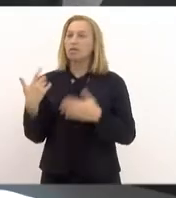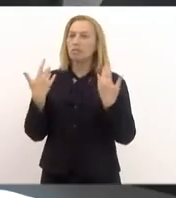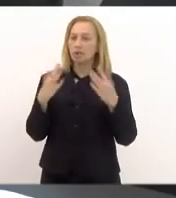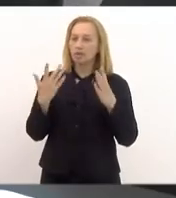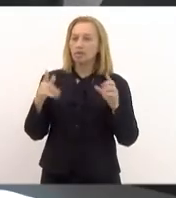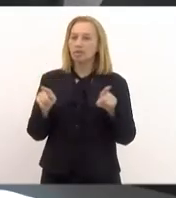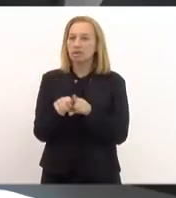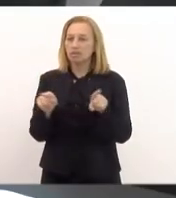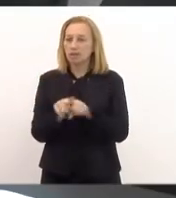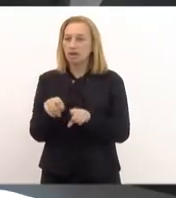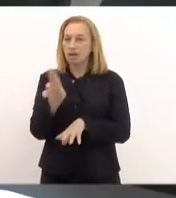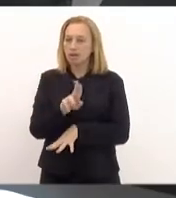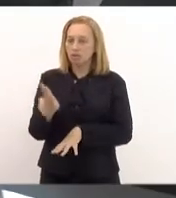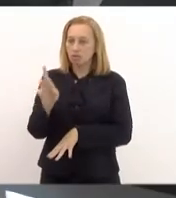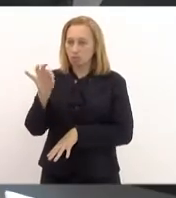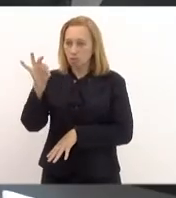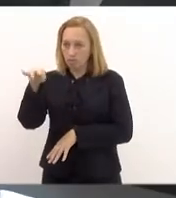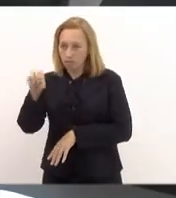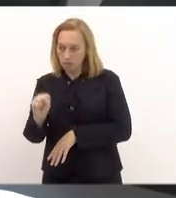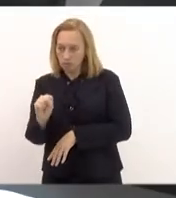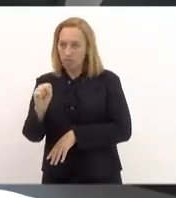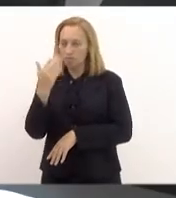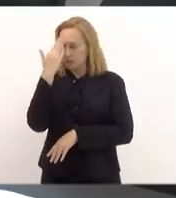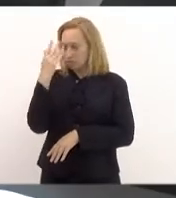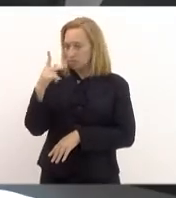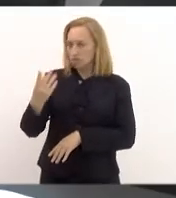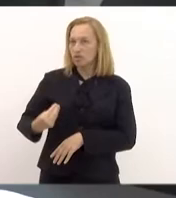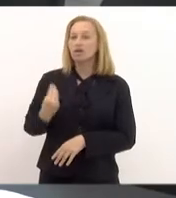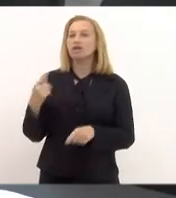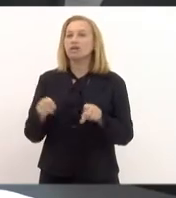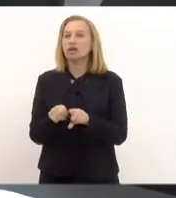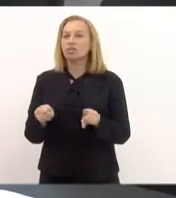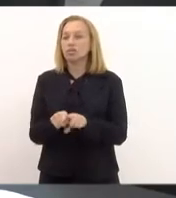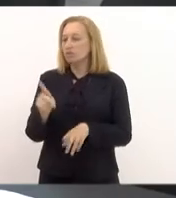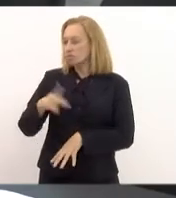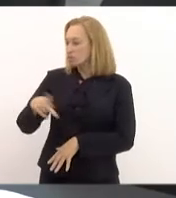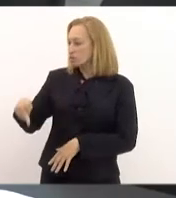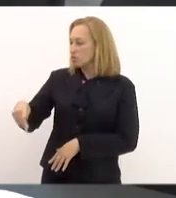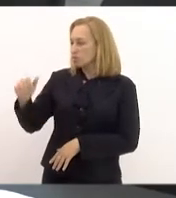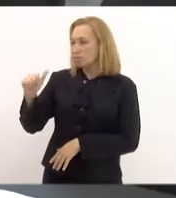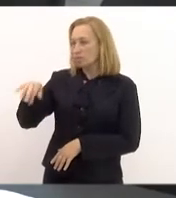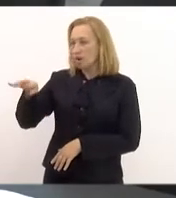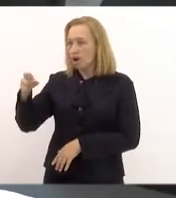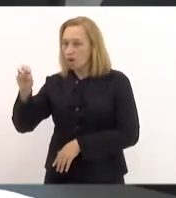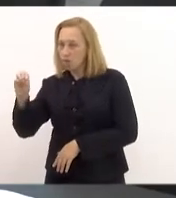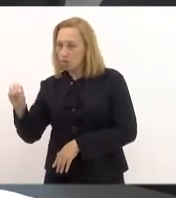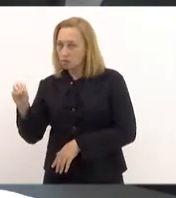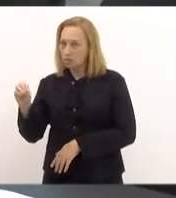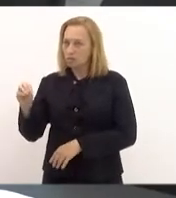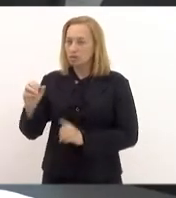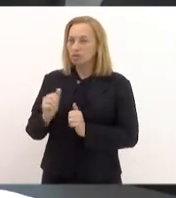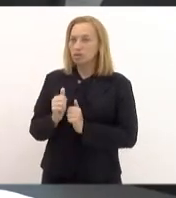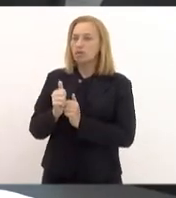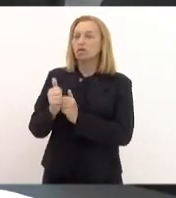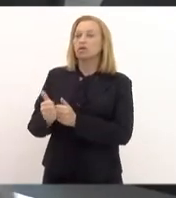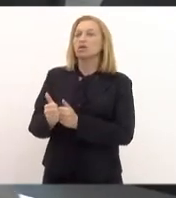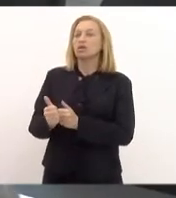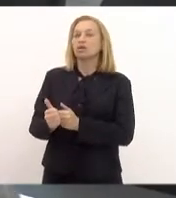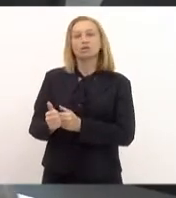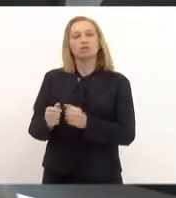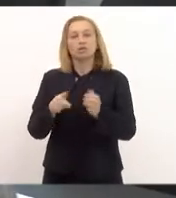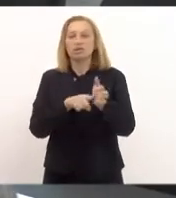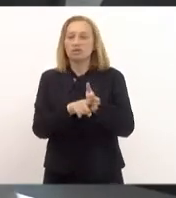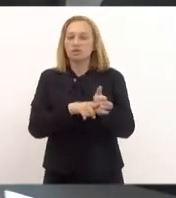nome do Robson. Muito obrigado pela presença. Também conosco aqui o professor Mauro Osório, que coordena a assessoria fiscal da